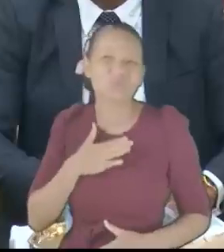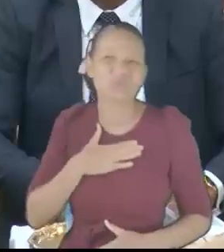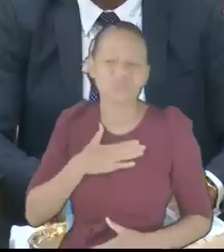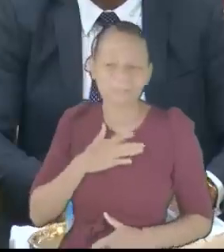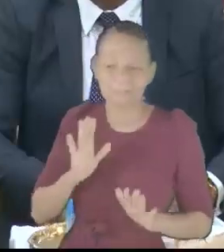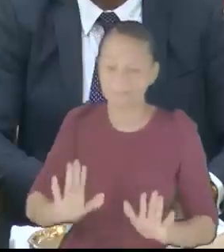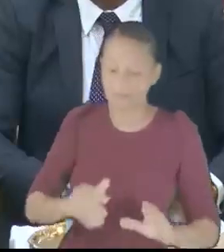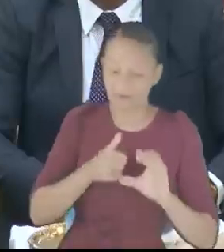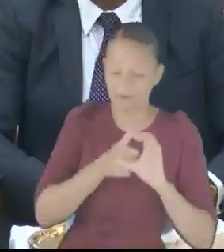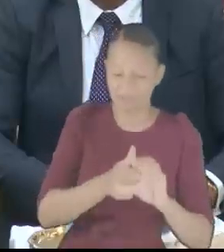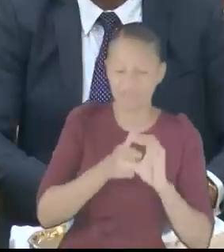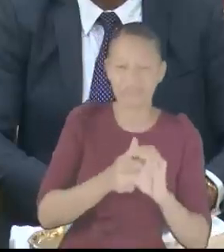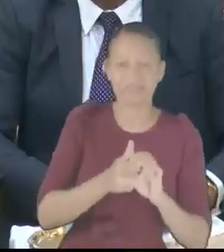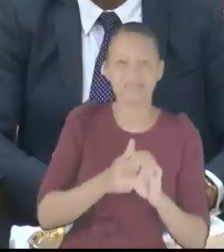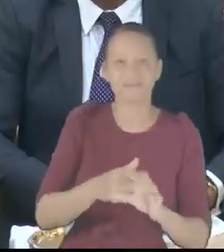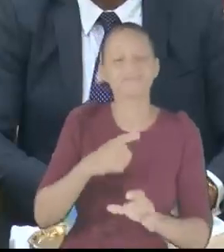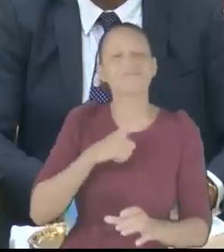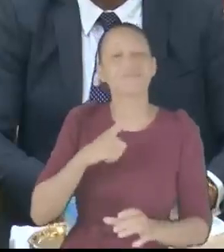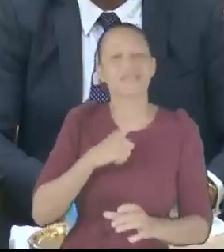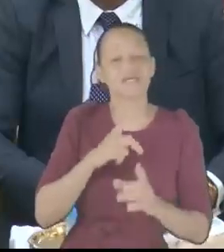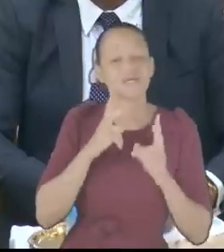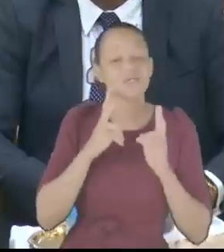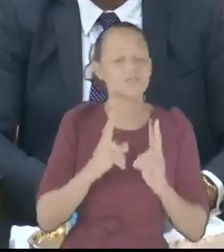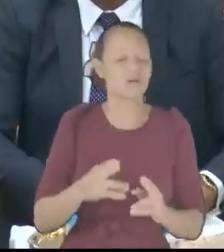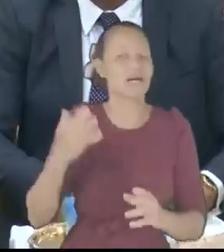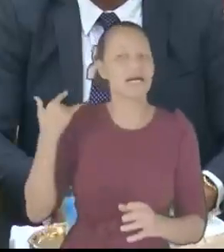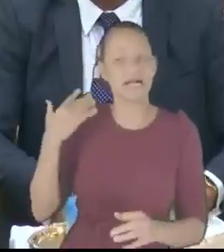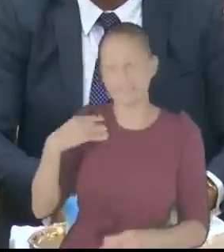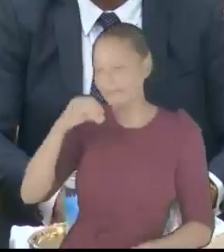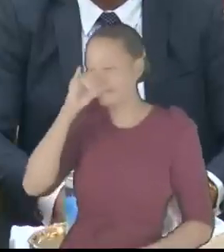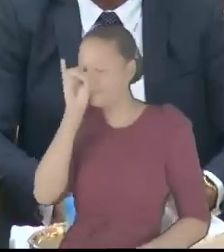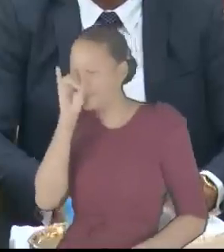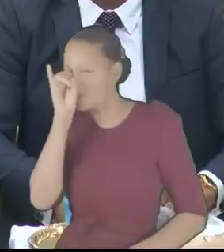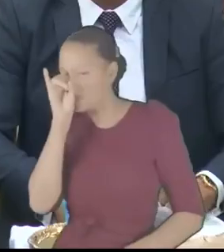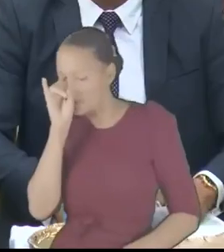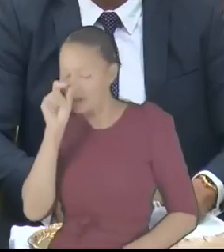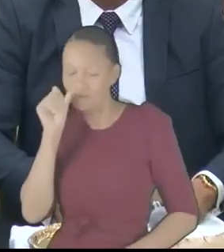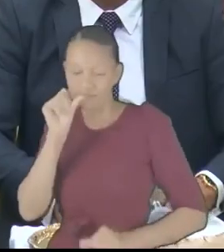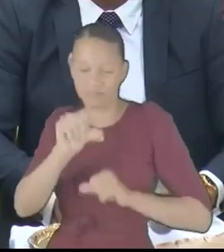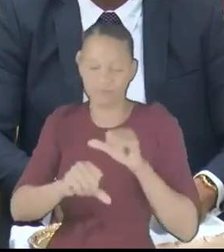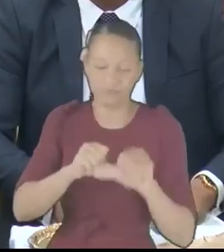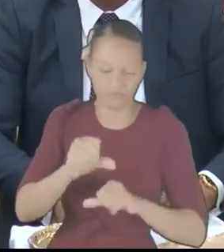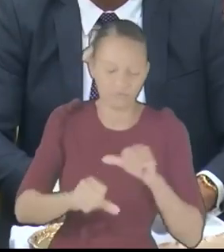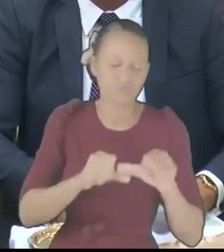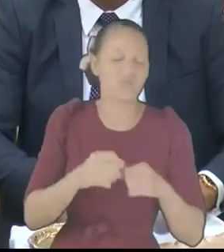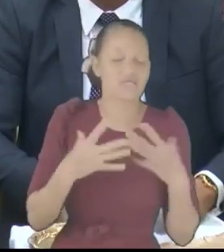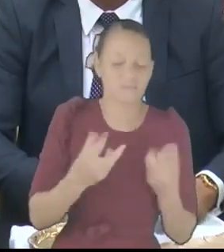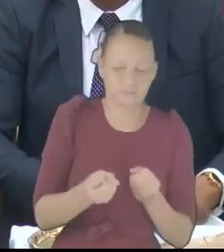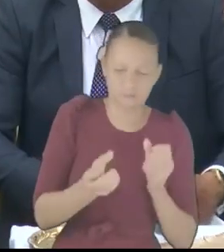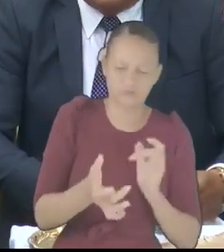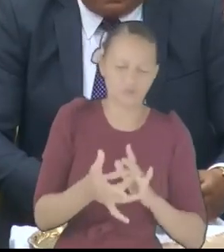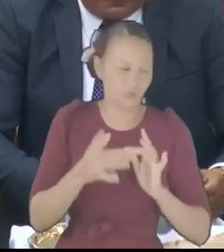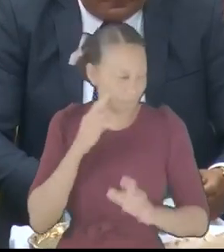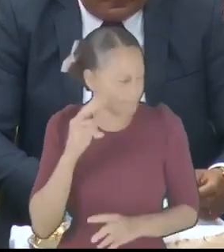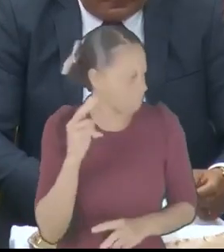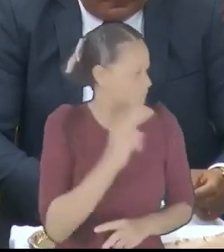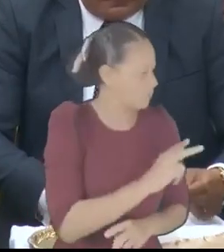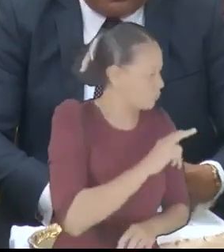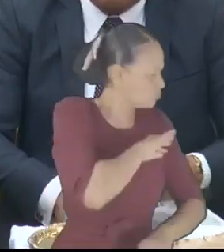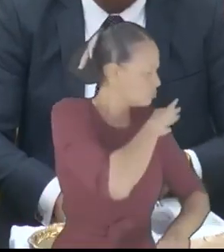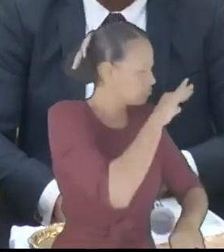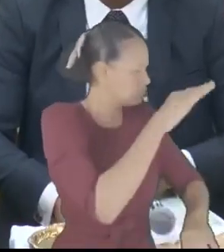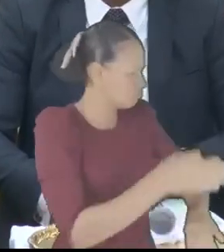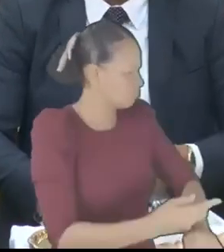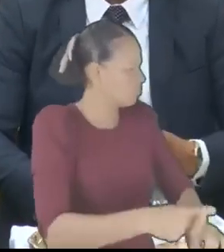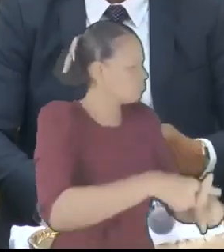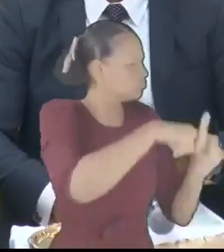o cristão, ele tinha a natureza de porquinha, mas quando ele foi ao Calvário, quando ele viu Cristo